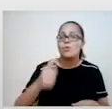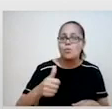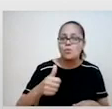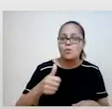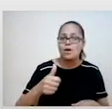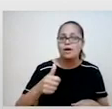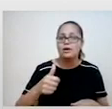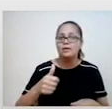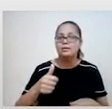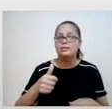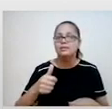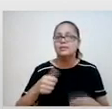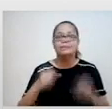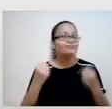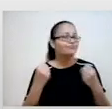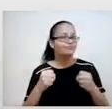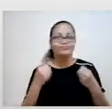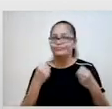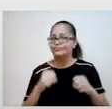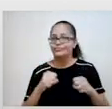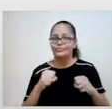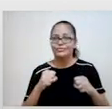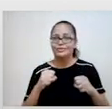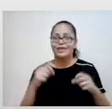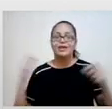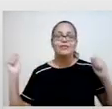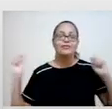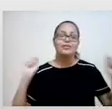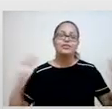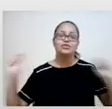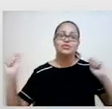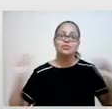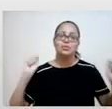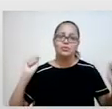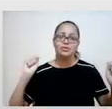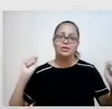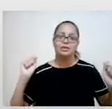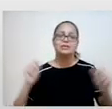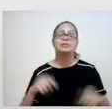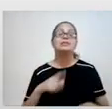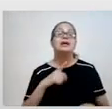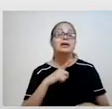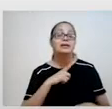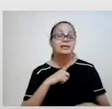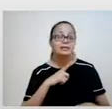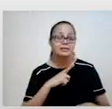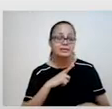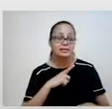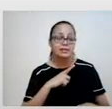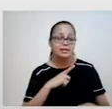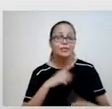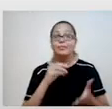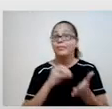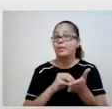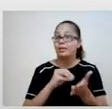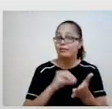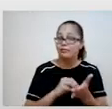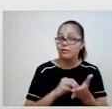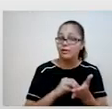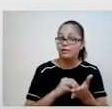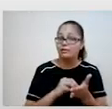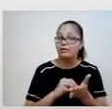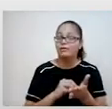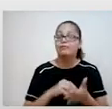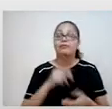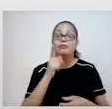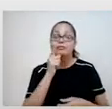aí necessitava em vez de precisava, eu tenho pela raridade de H2O, né? Raridade